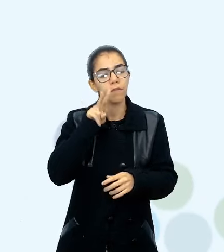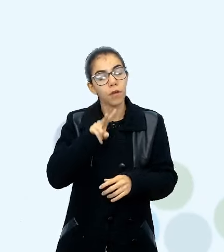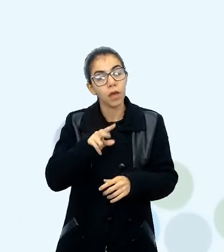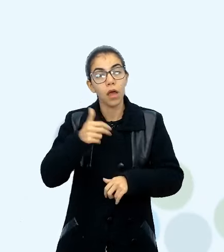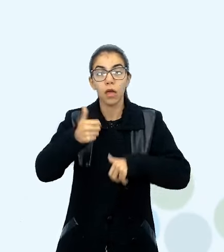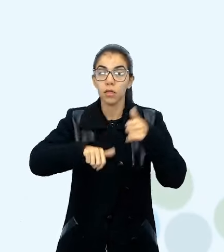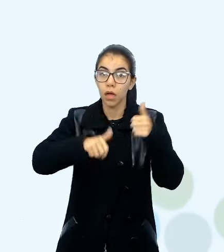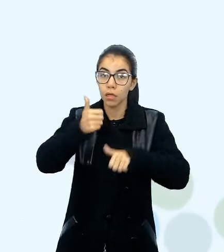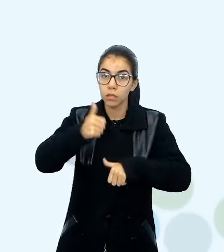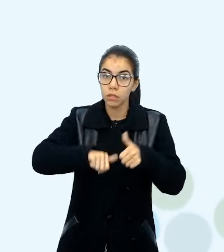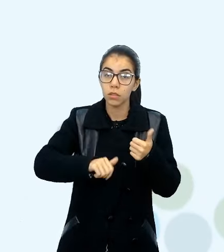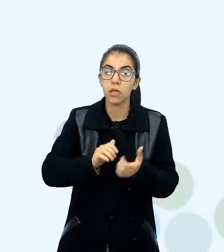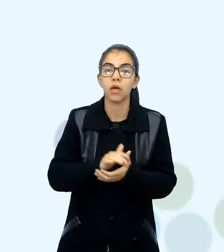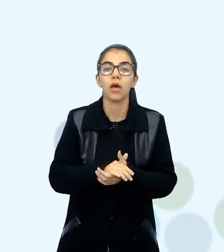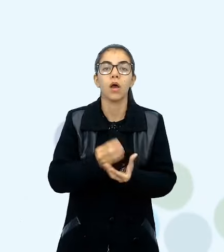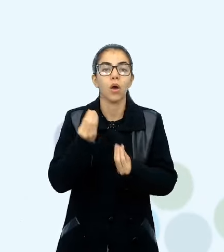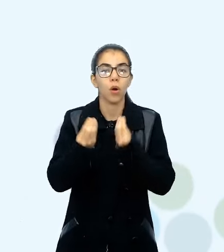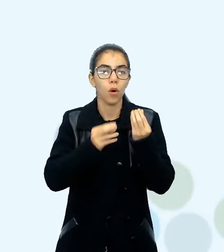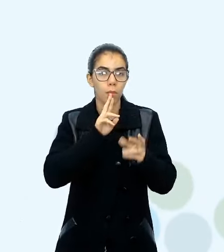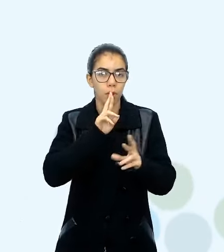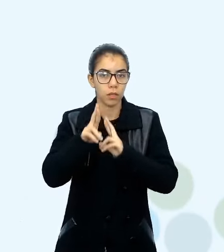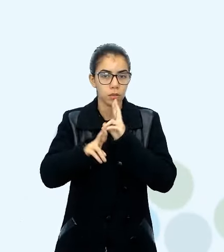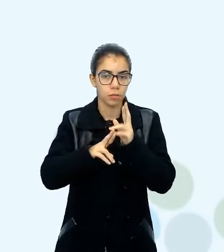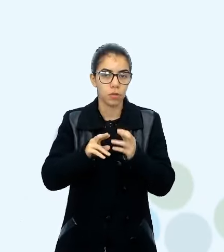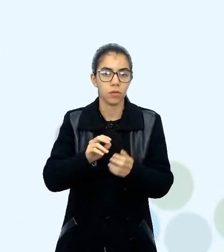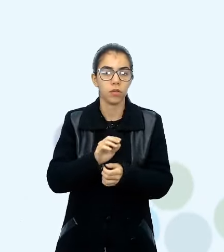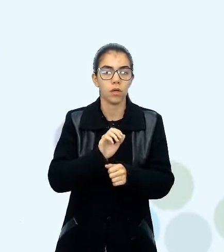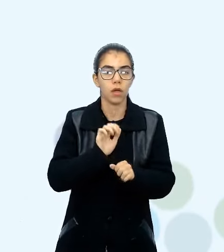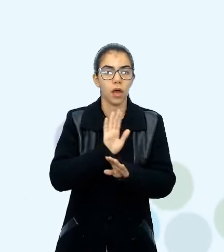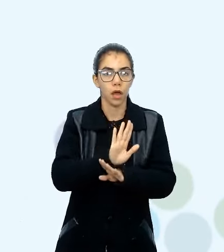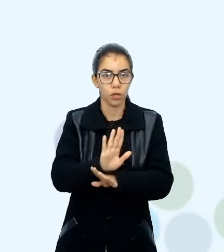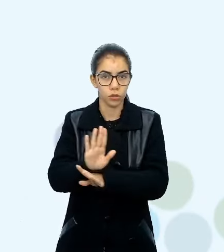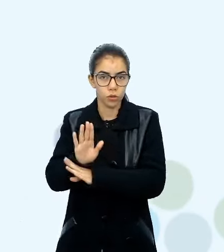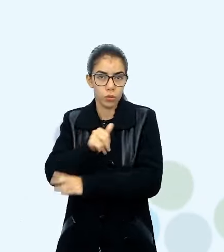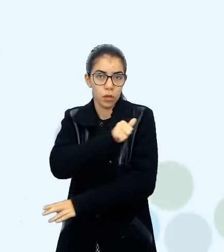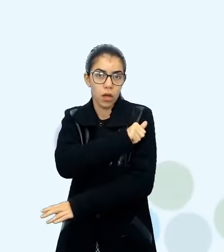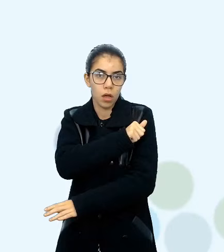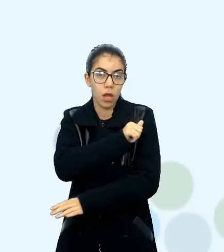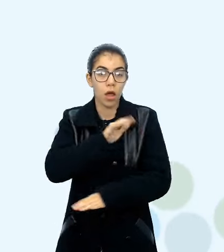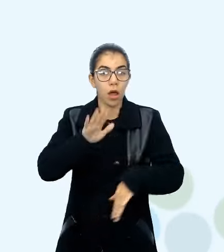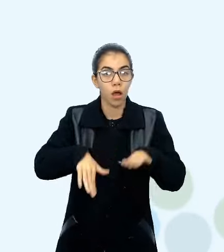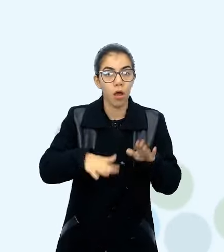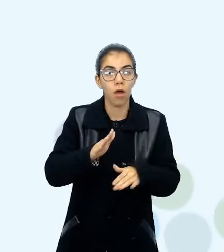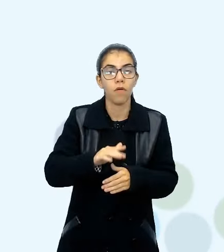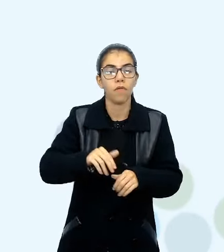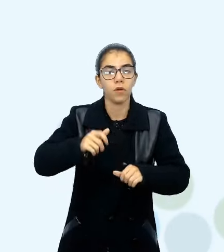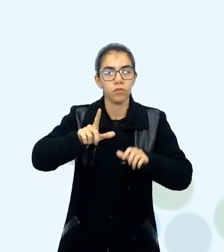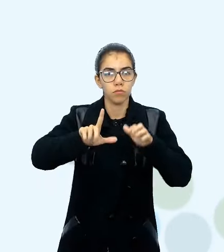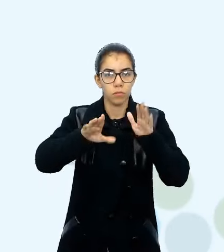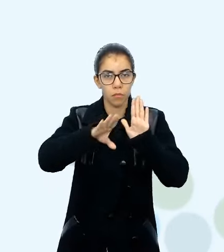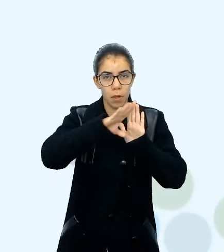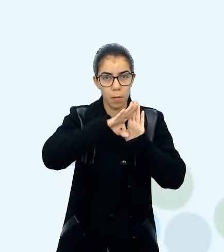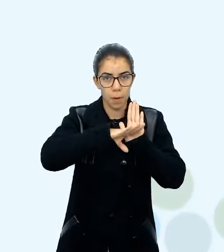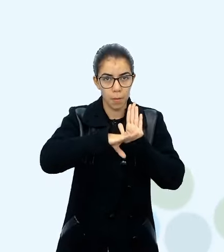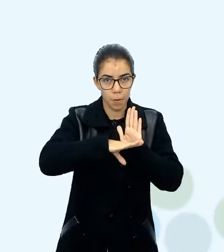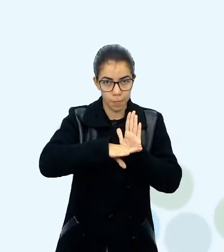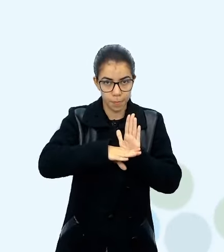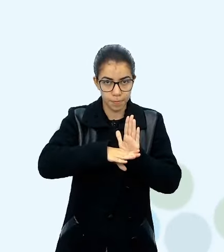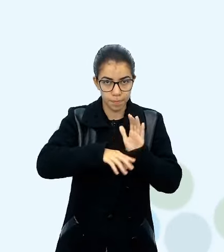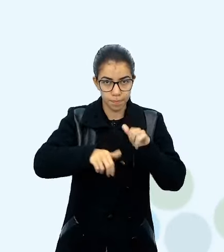que vai conduzindo a resposta dessas crianças. Uma vez fazendo a avaliação com uma criança, e ela não